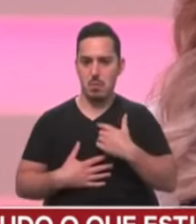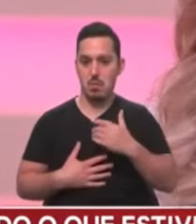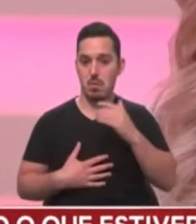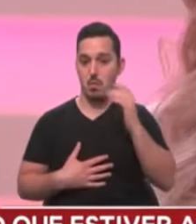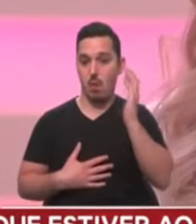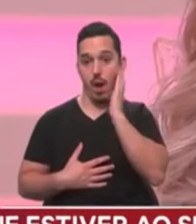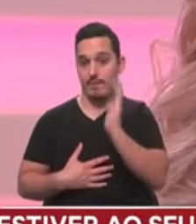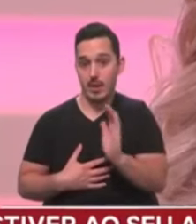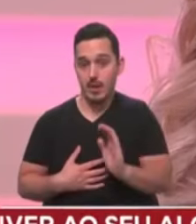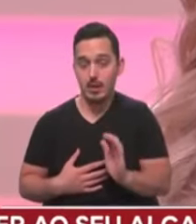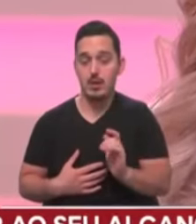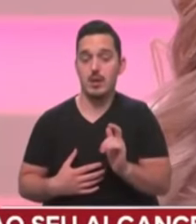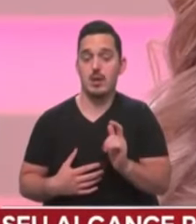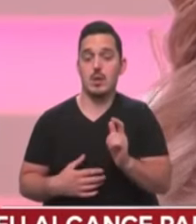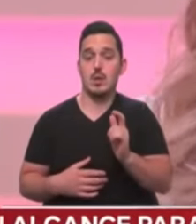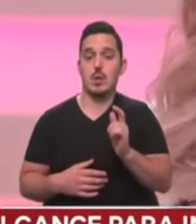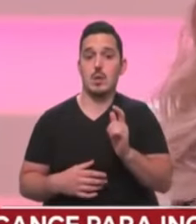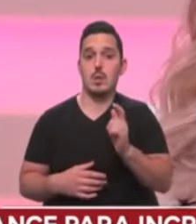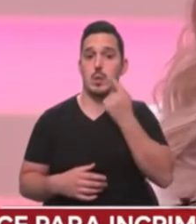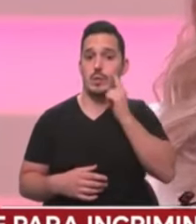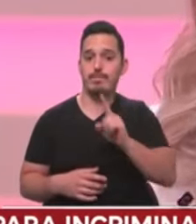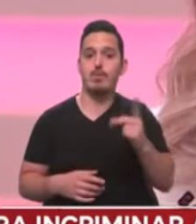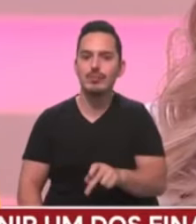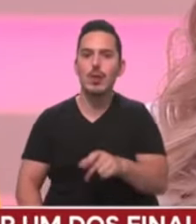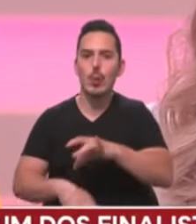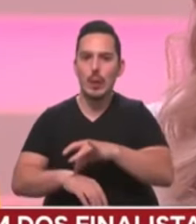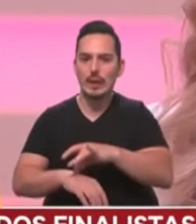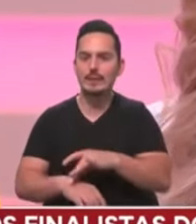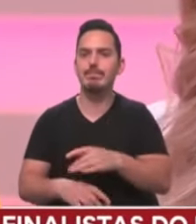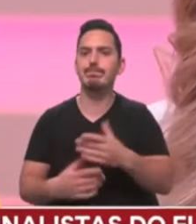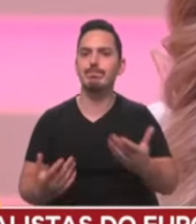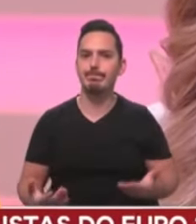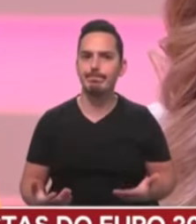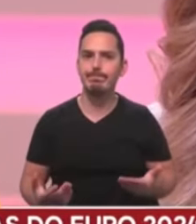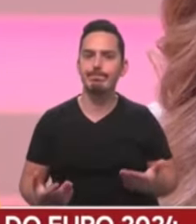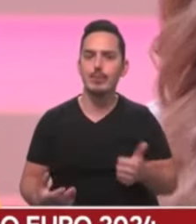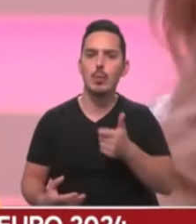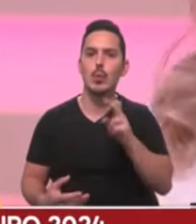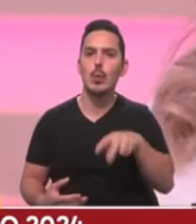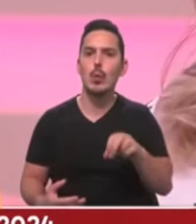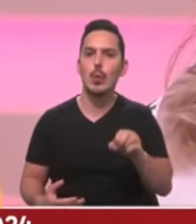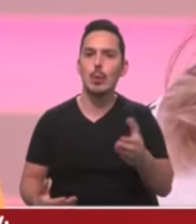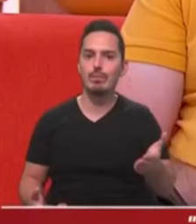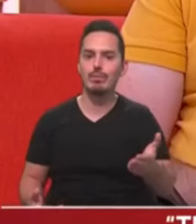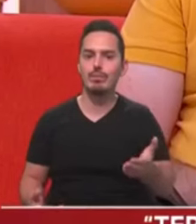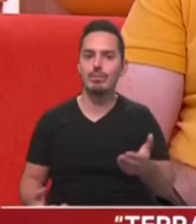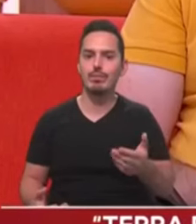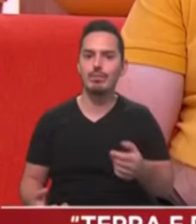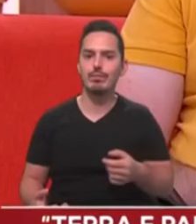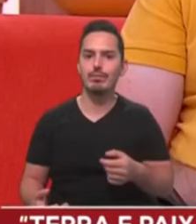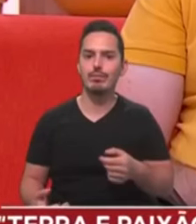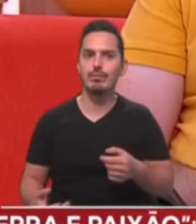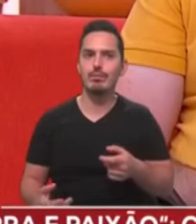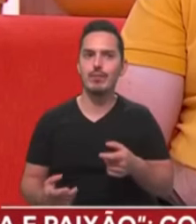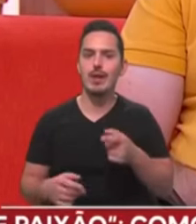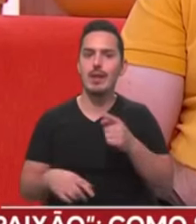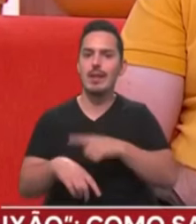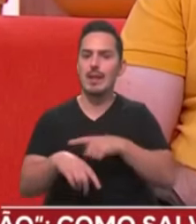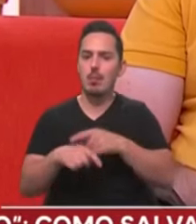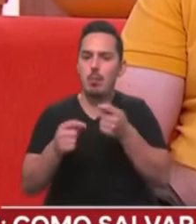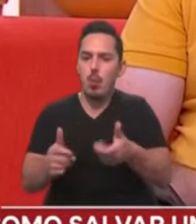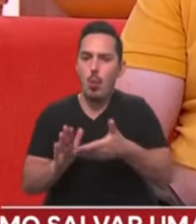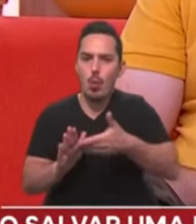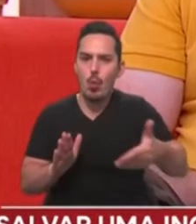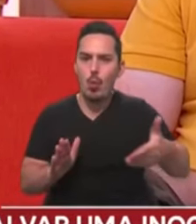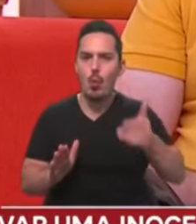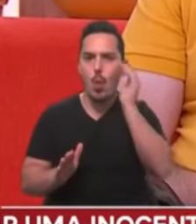como descobri que eu e o Bruno somos portadores dessa doença rara. Bruno, ouvir isto, tudo em tão pouco espaço de tempo.